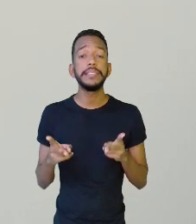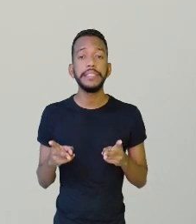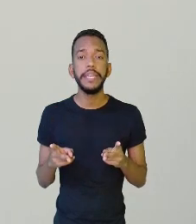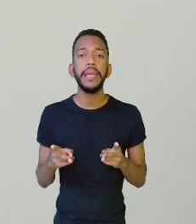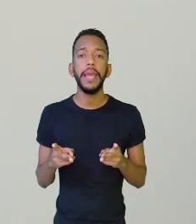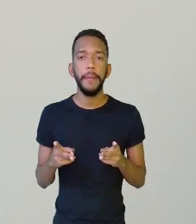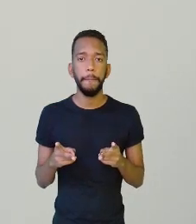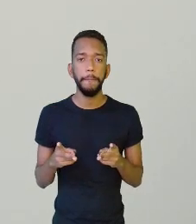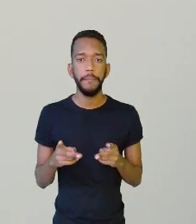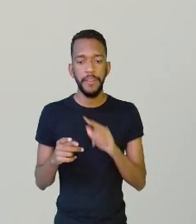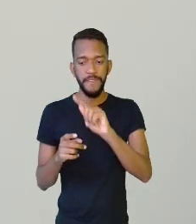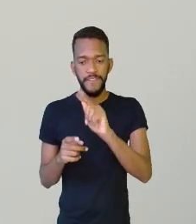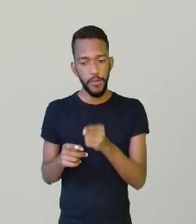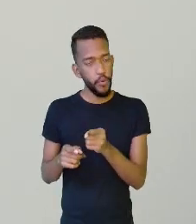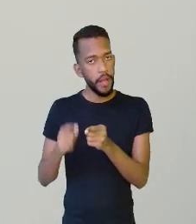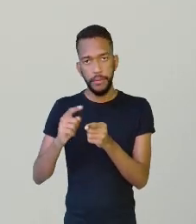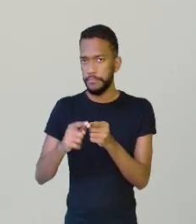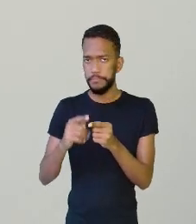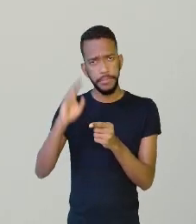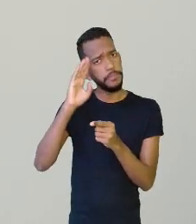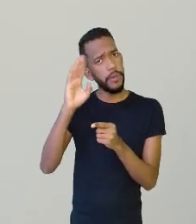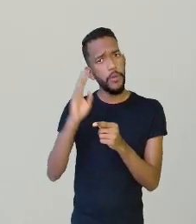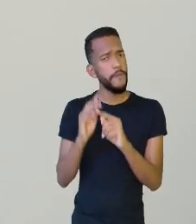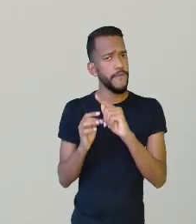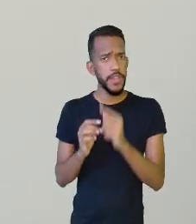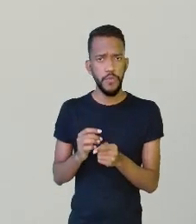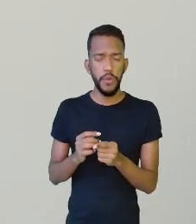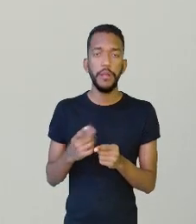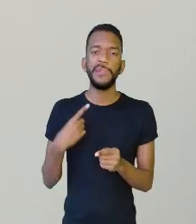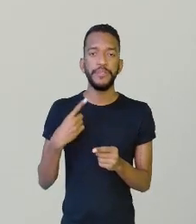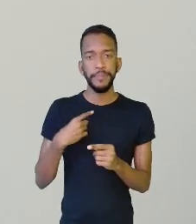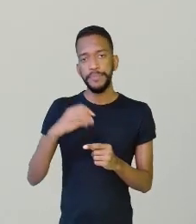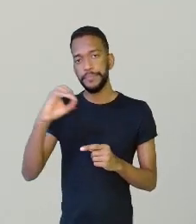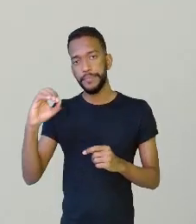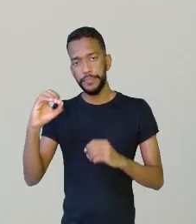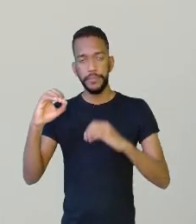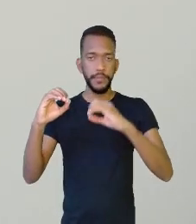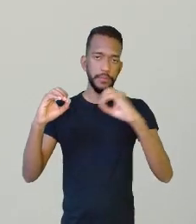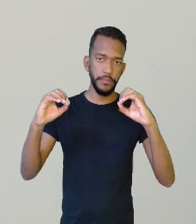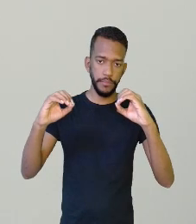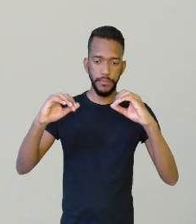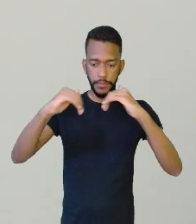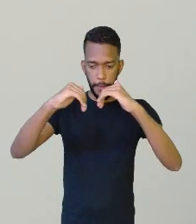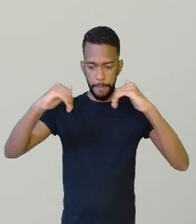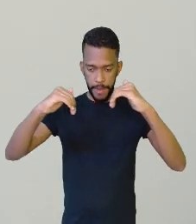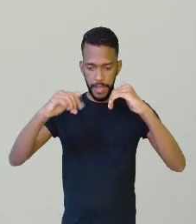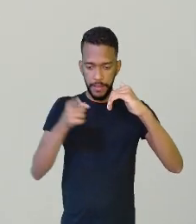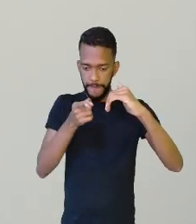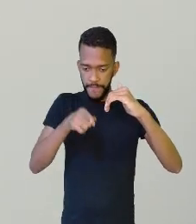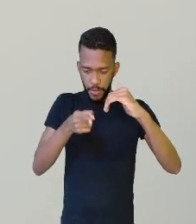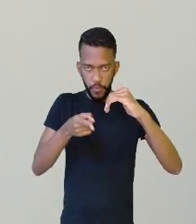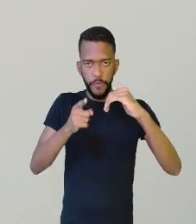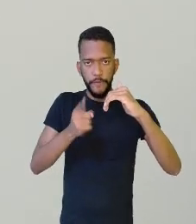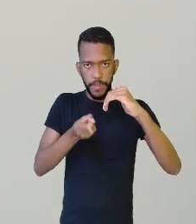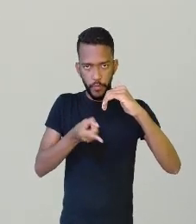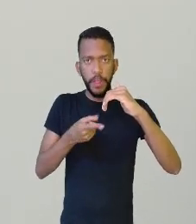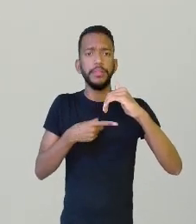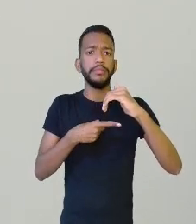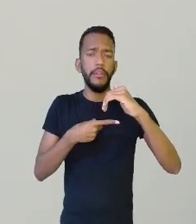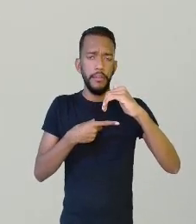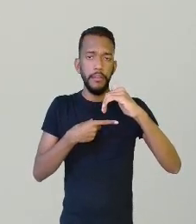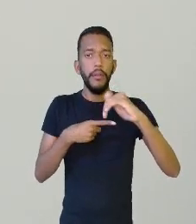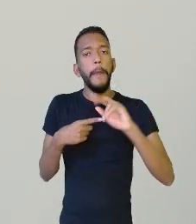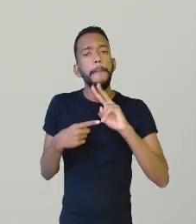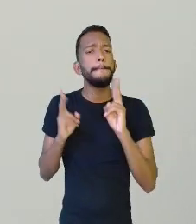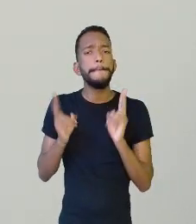vírgula separando uma parte da outra. Eu vou ter o mesmo número, só que